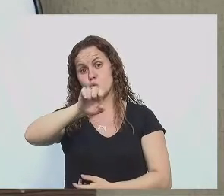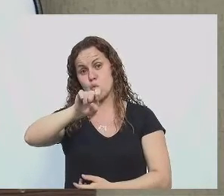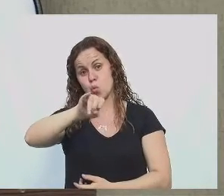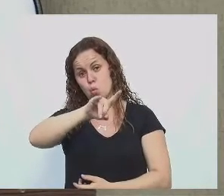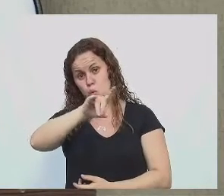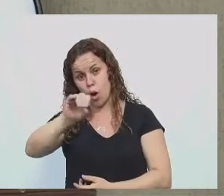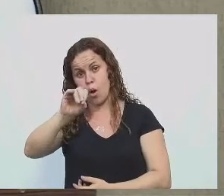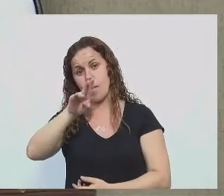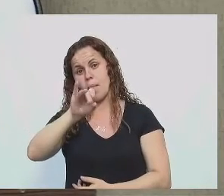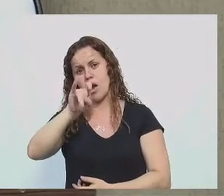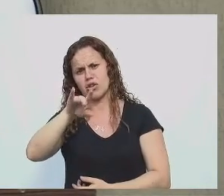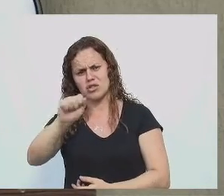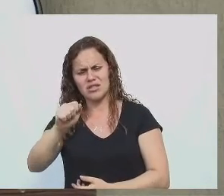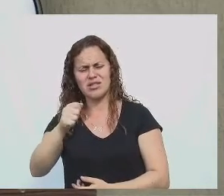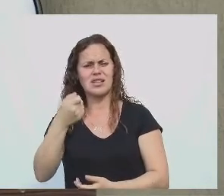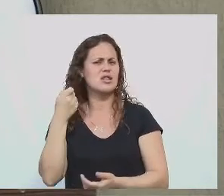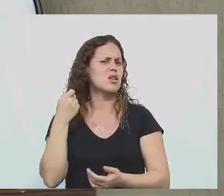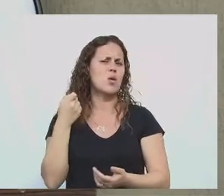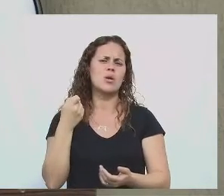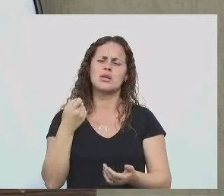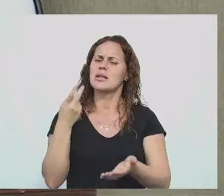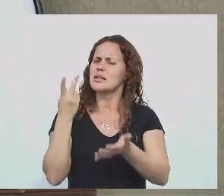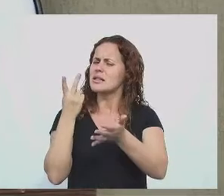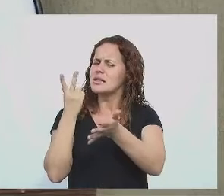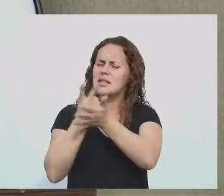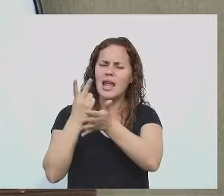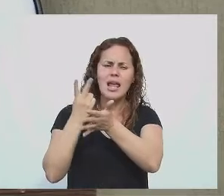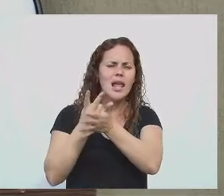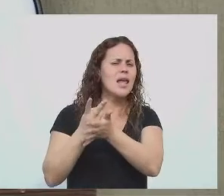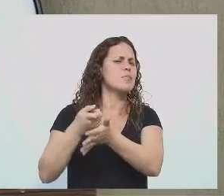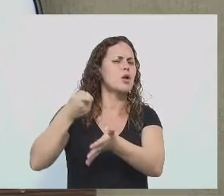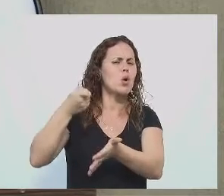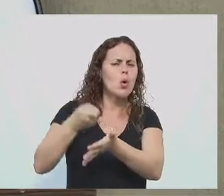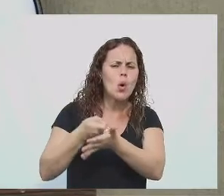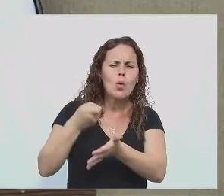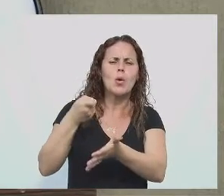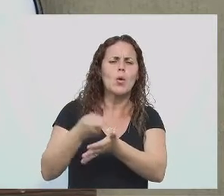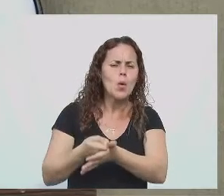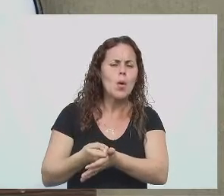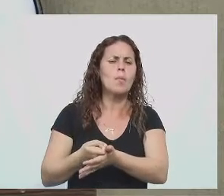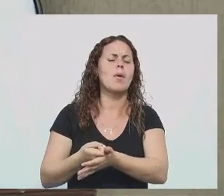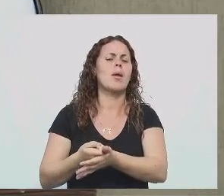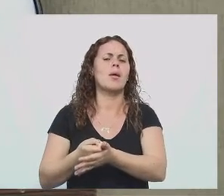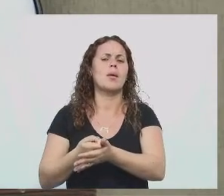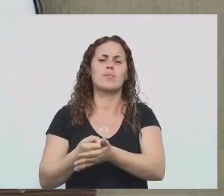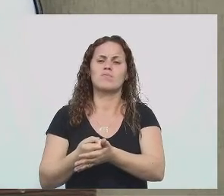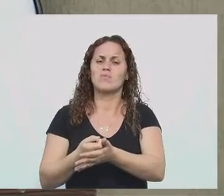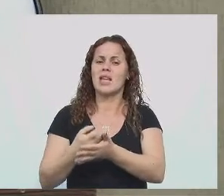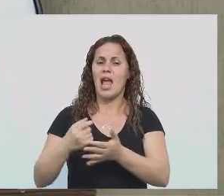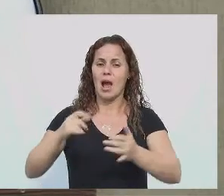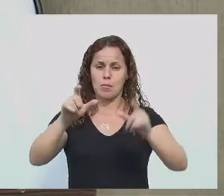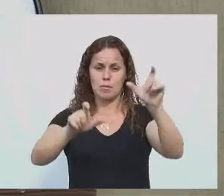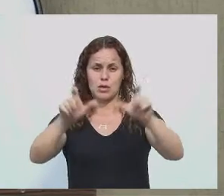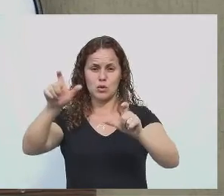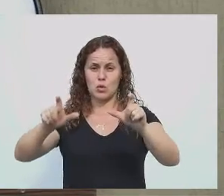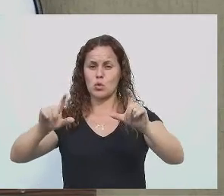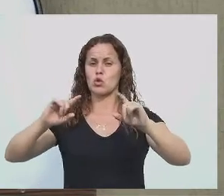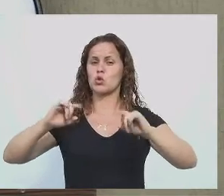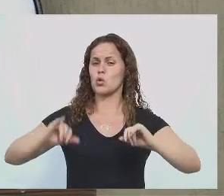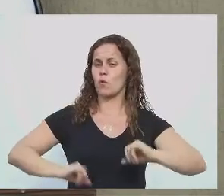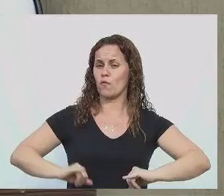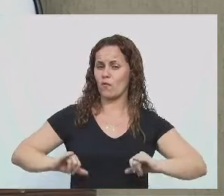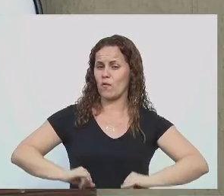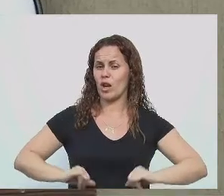aquele asfalto ali, a população sofrendo ali com poeira, barro, e com muito custo,